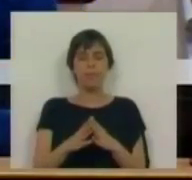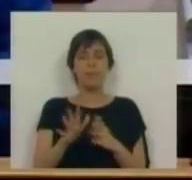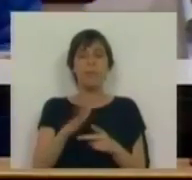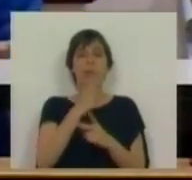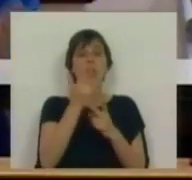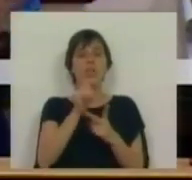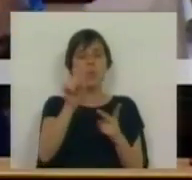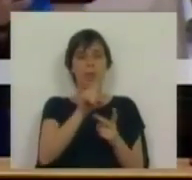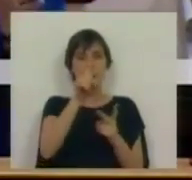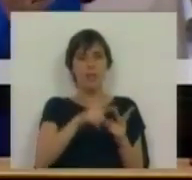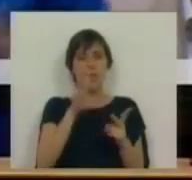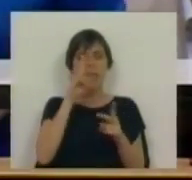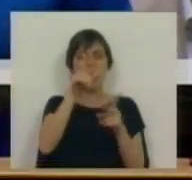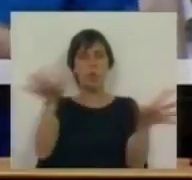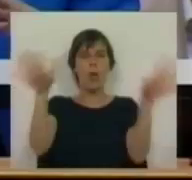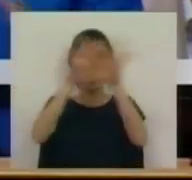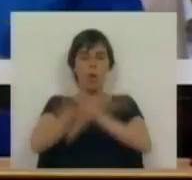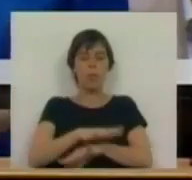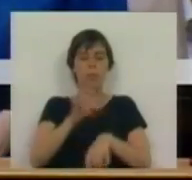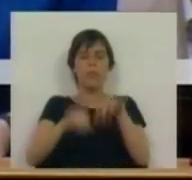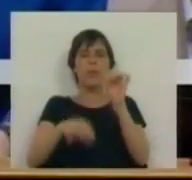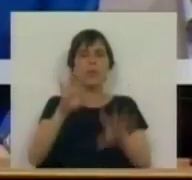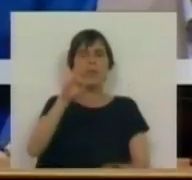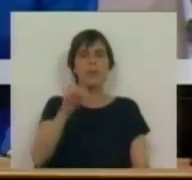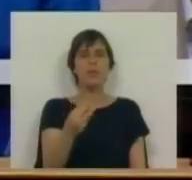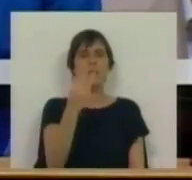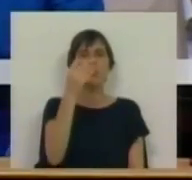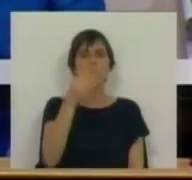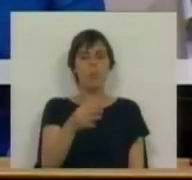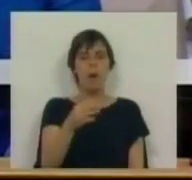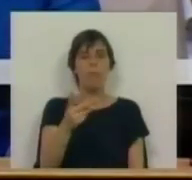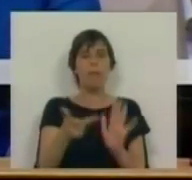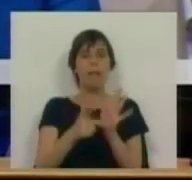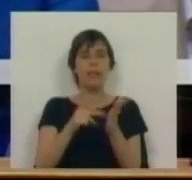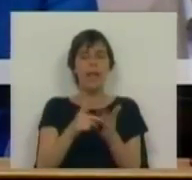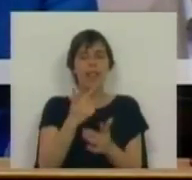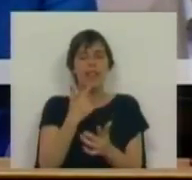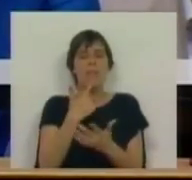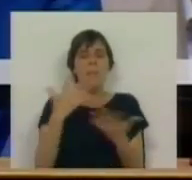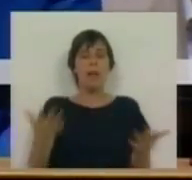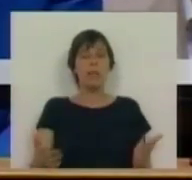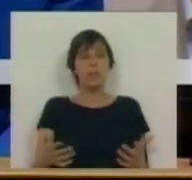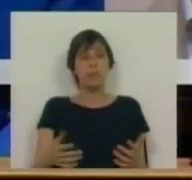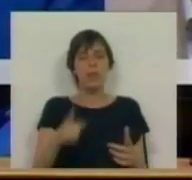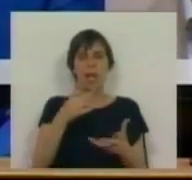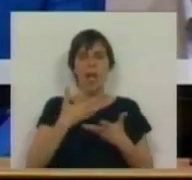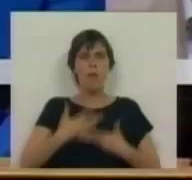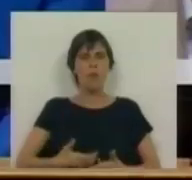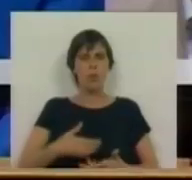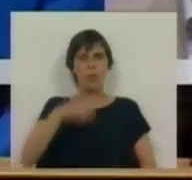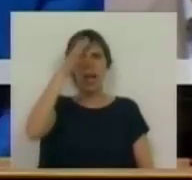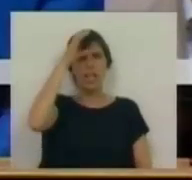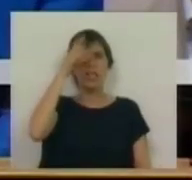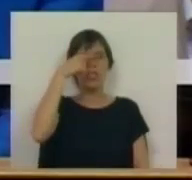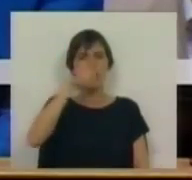A segunda questão a que tentou iludir é sobre o que se passa com os swaps e o facto de ser técnico demais. E eu acho que isso é um insulto à inteligência